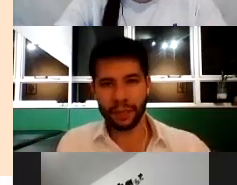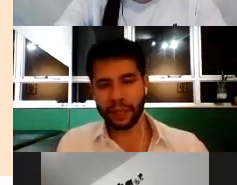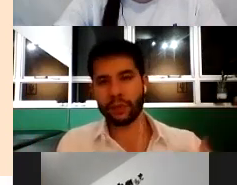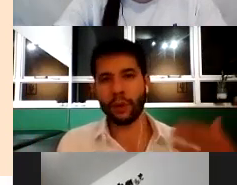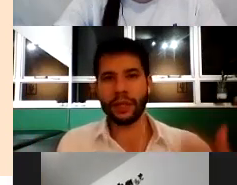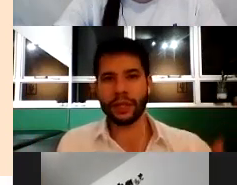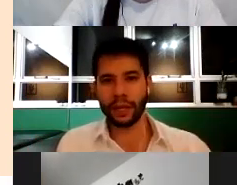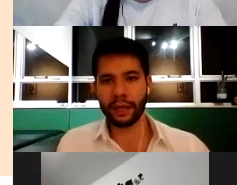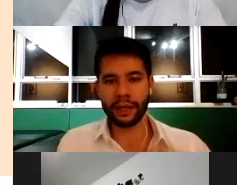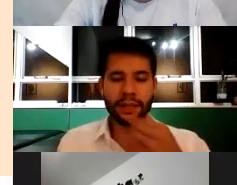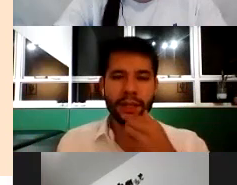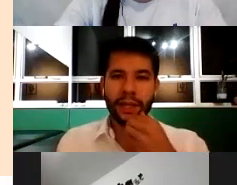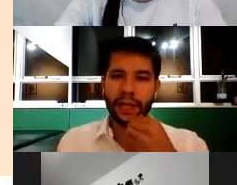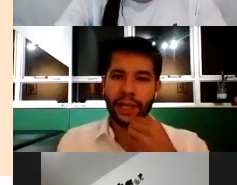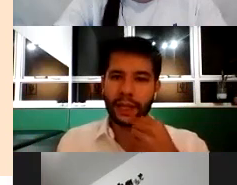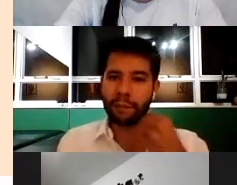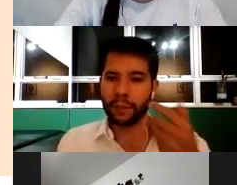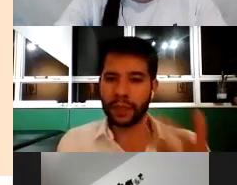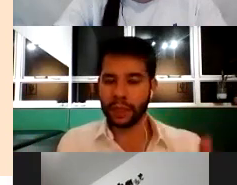as limitações e barreiras